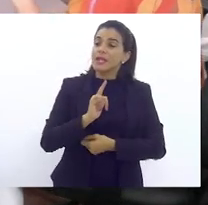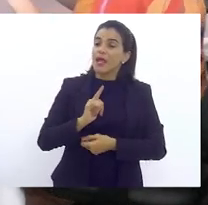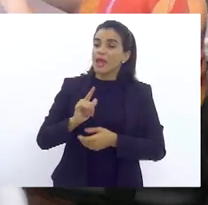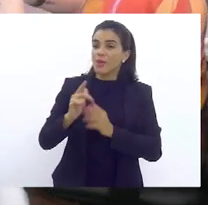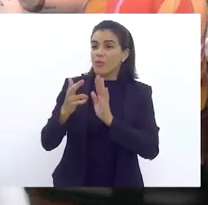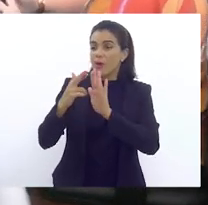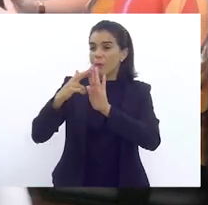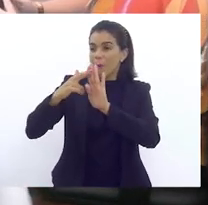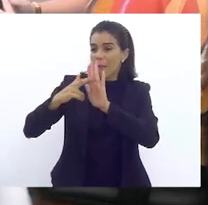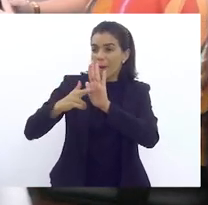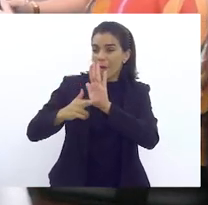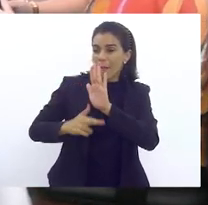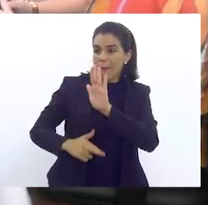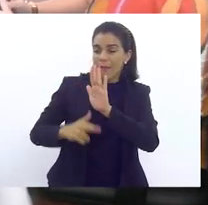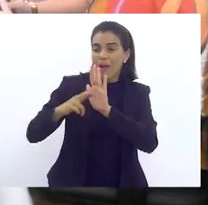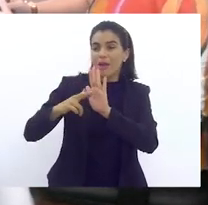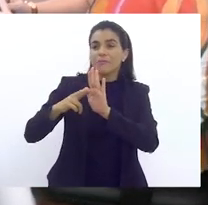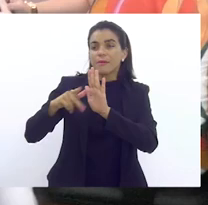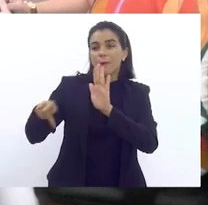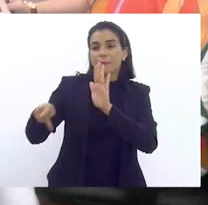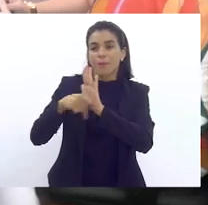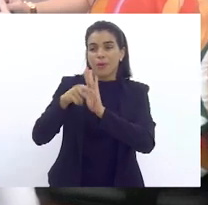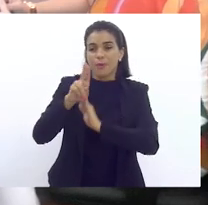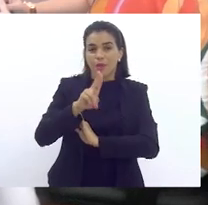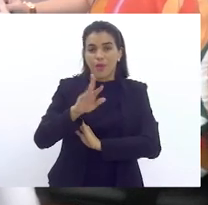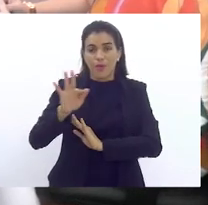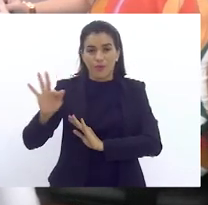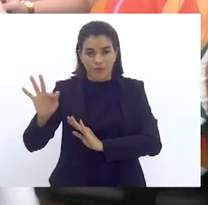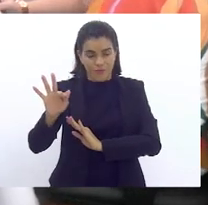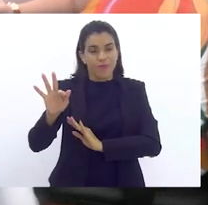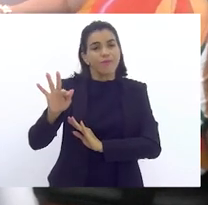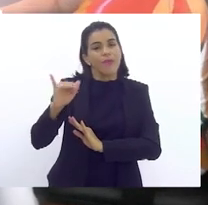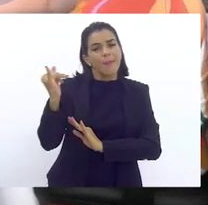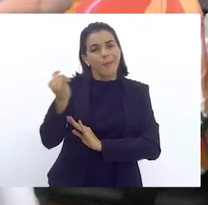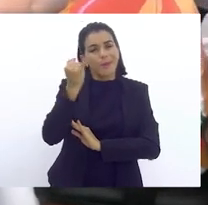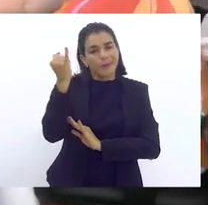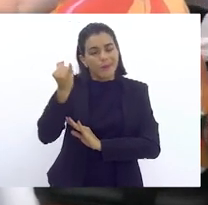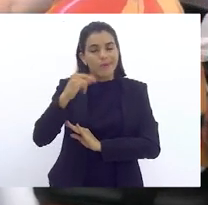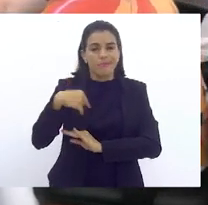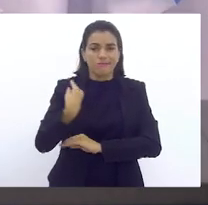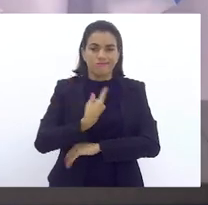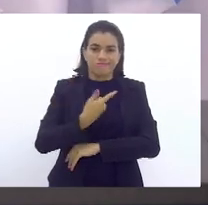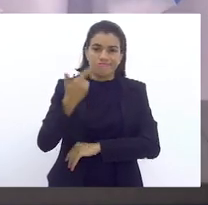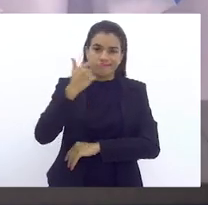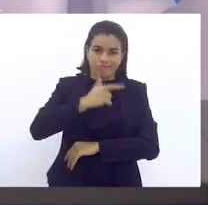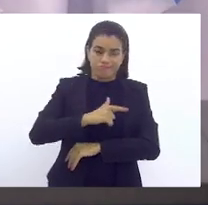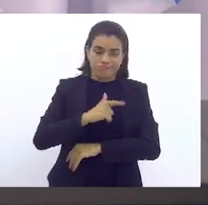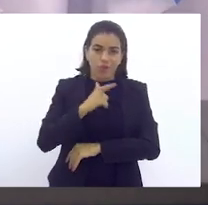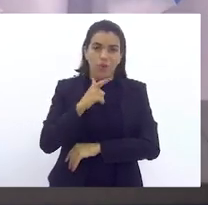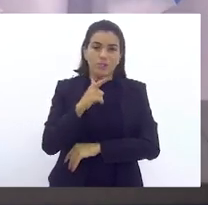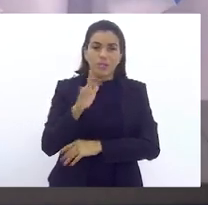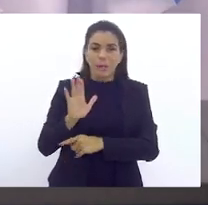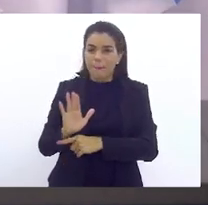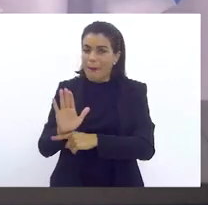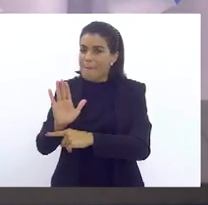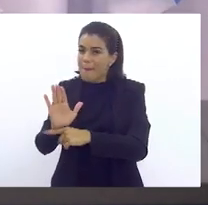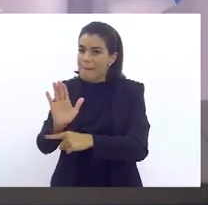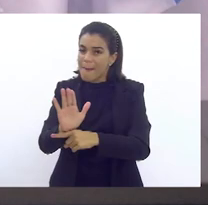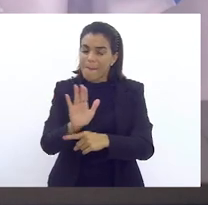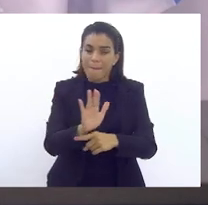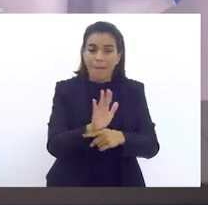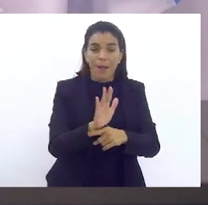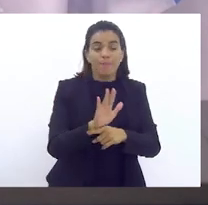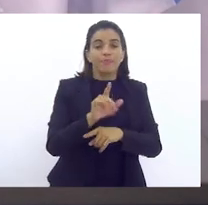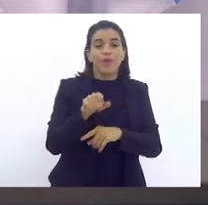a uf com o laboratório da uf que é tão central e importante para que a gente consiga dar conta né o laboratório da